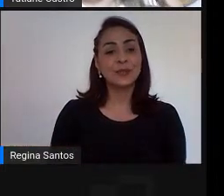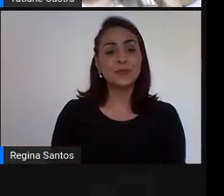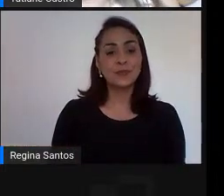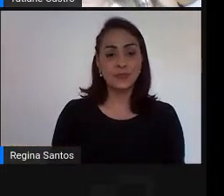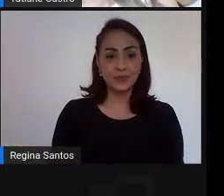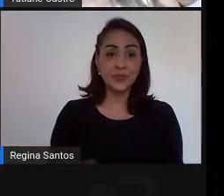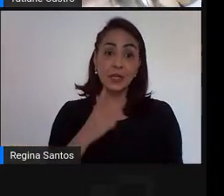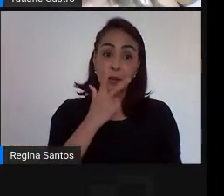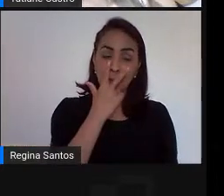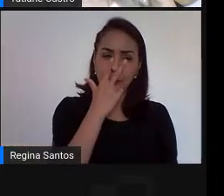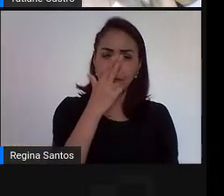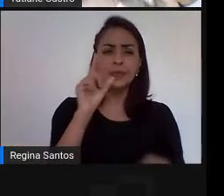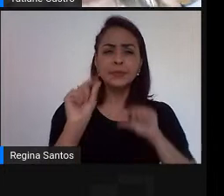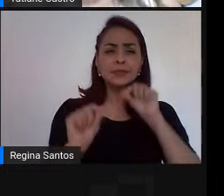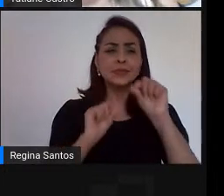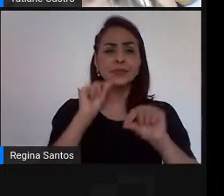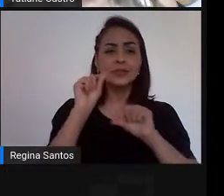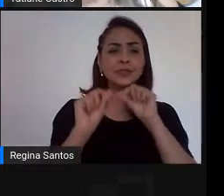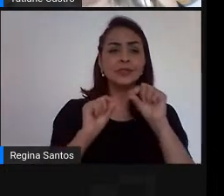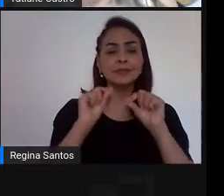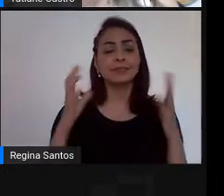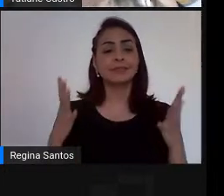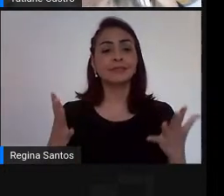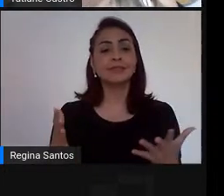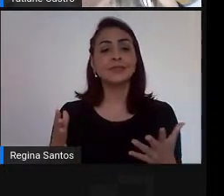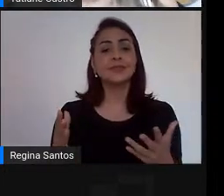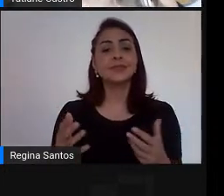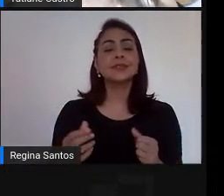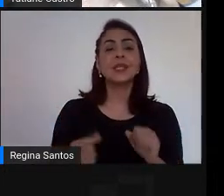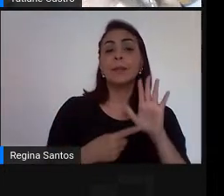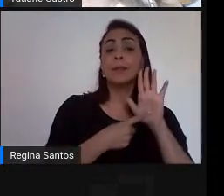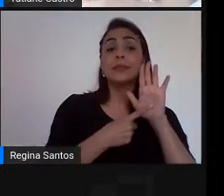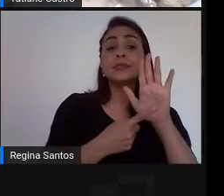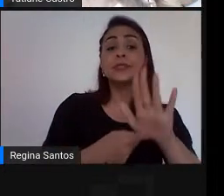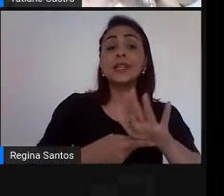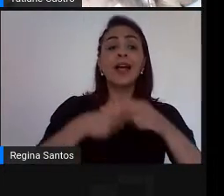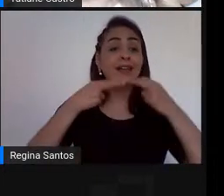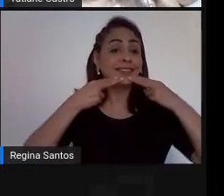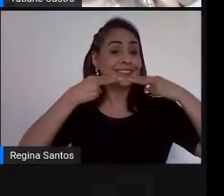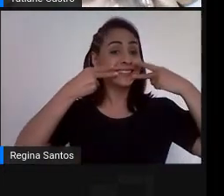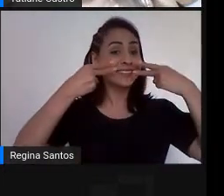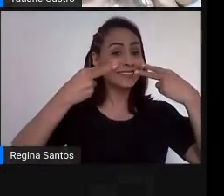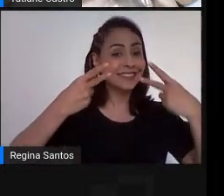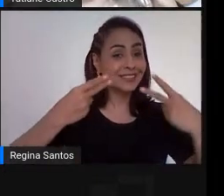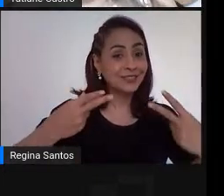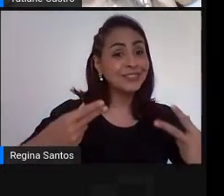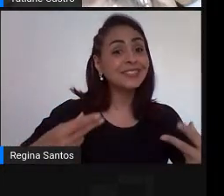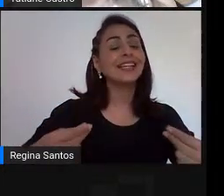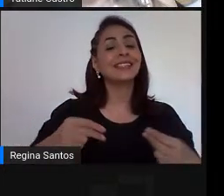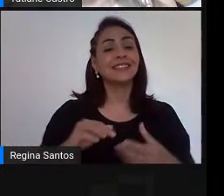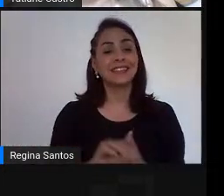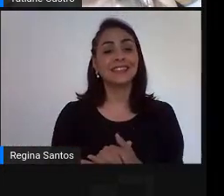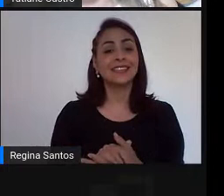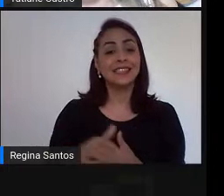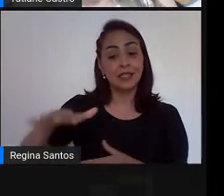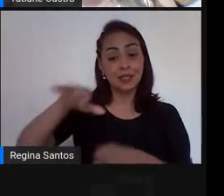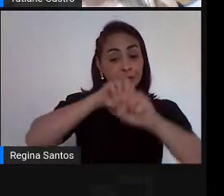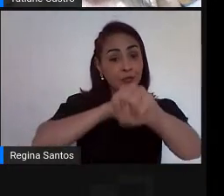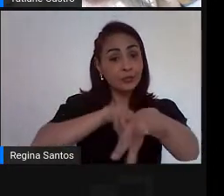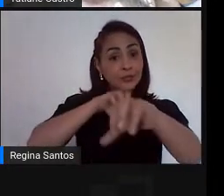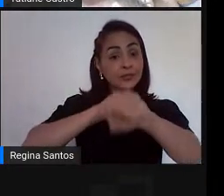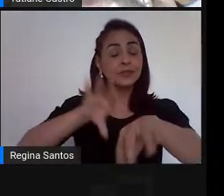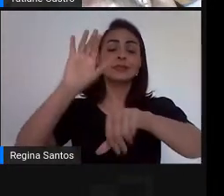parecia reconfigurar, parecia trazer coisas novas realmente para a questão do ensino da língua